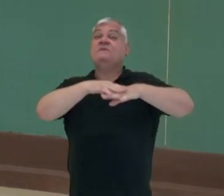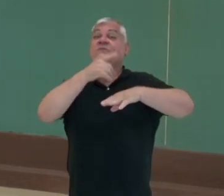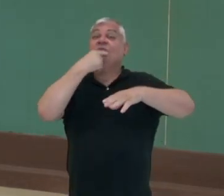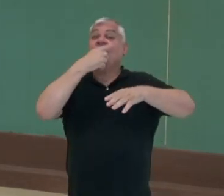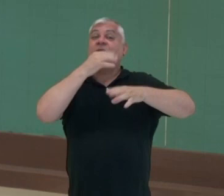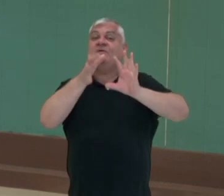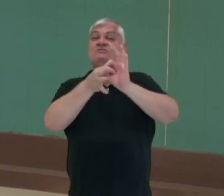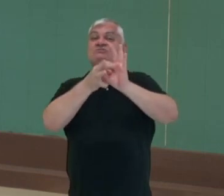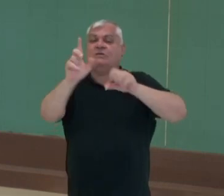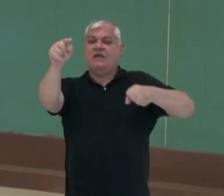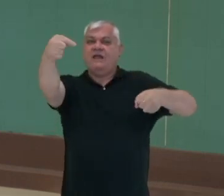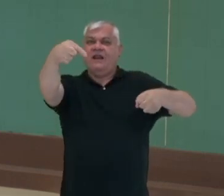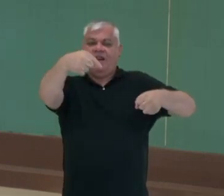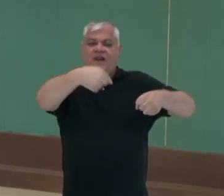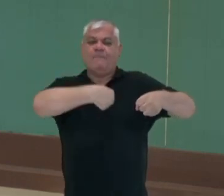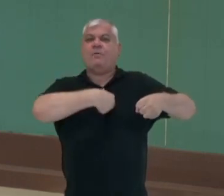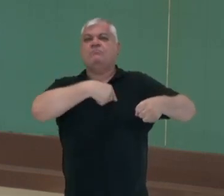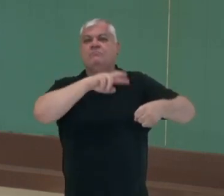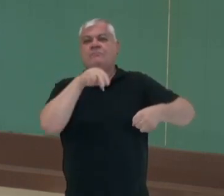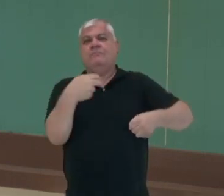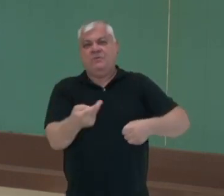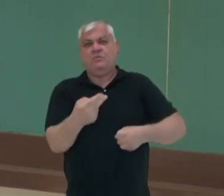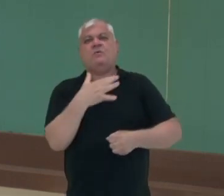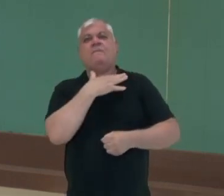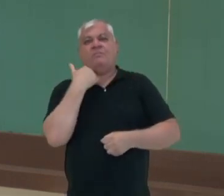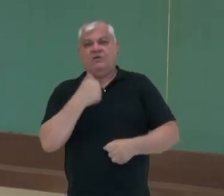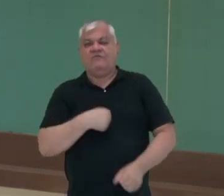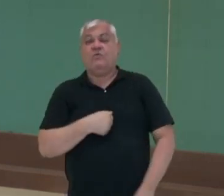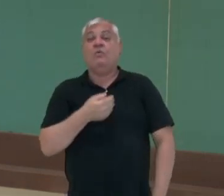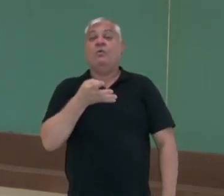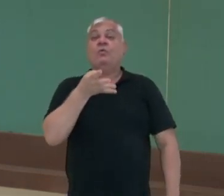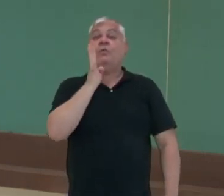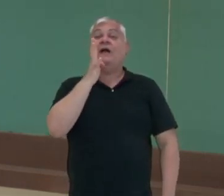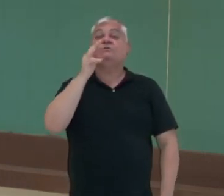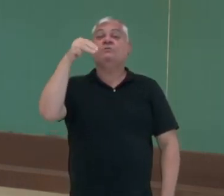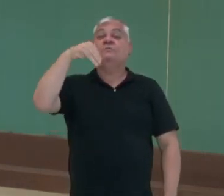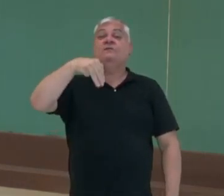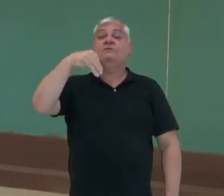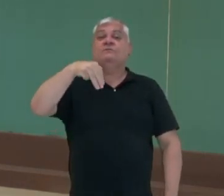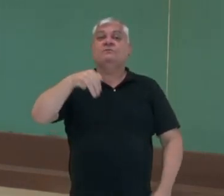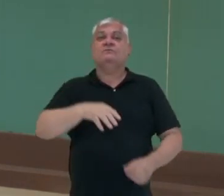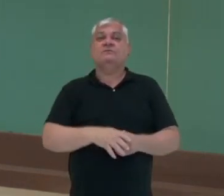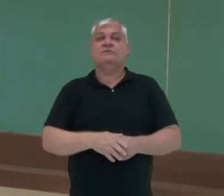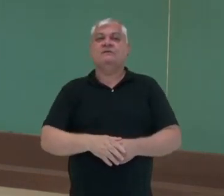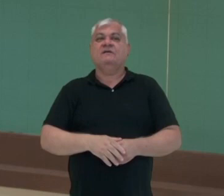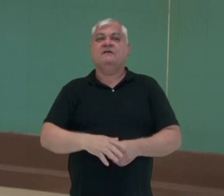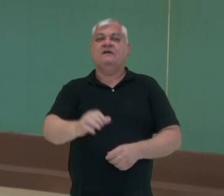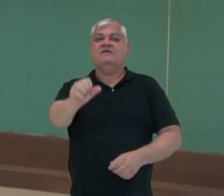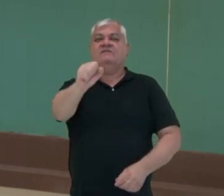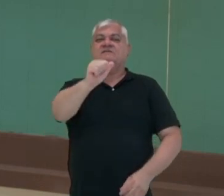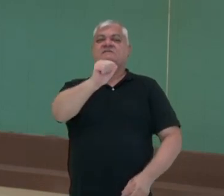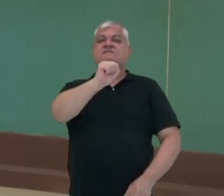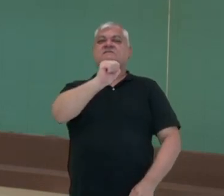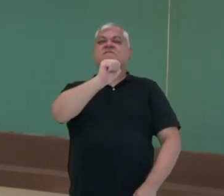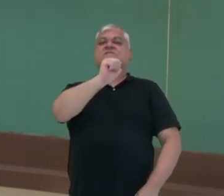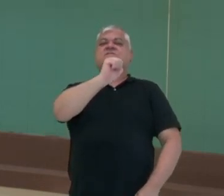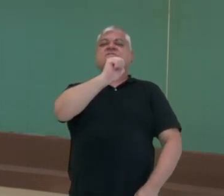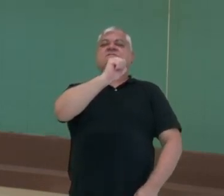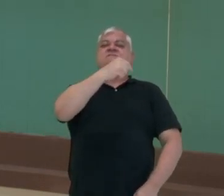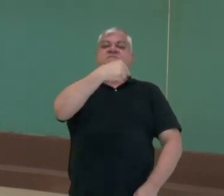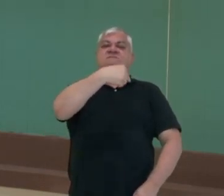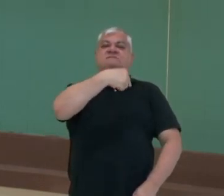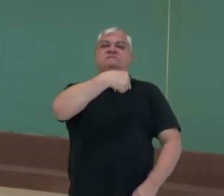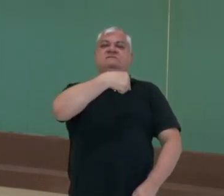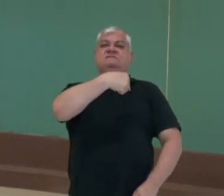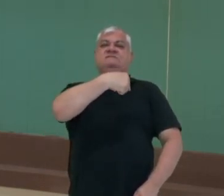flecha entra no coração dela e mata na hora. Eles ficaram 4 minutos nessa posição. Inclusive a Marina, ela faz uma inclinação de 45 graus para trás, para